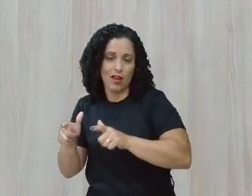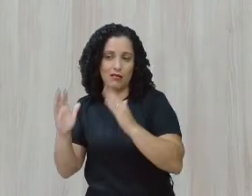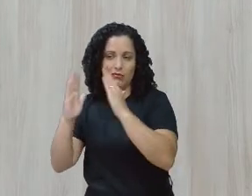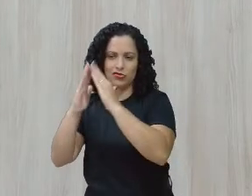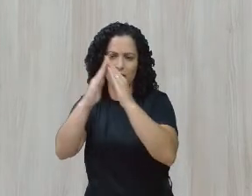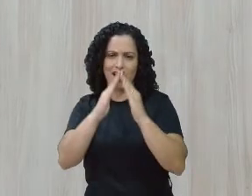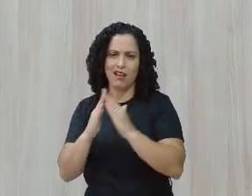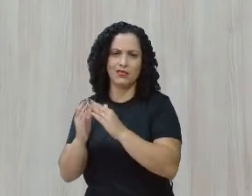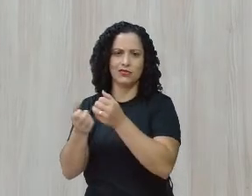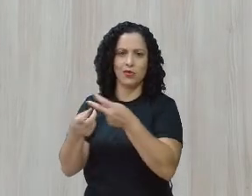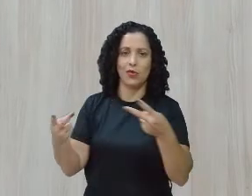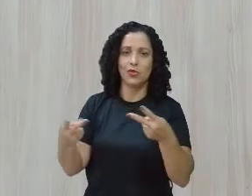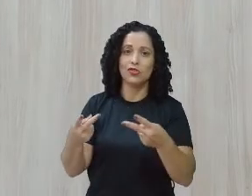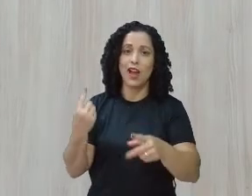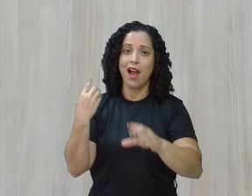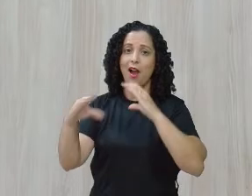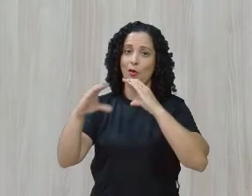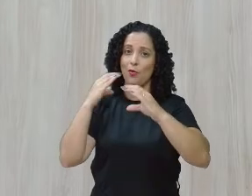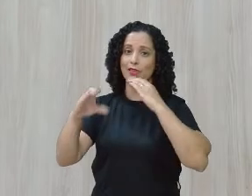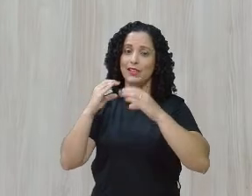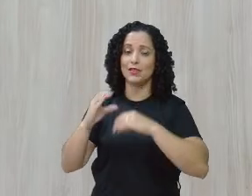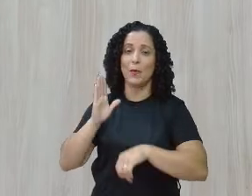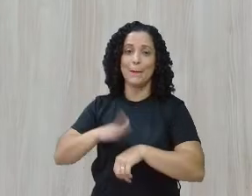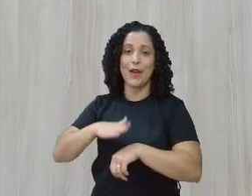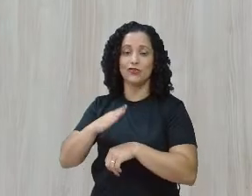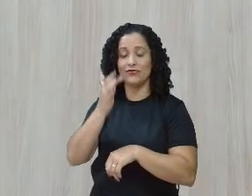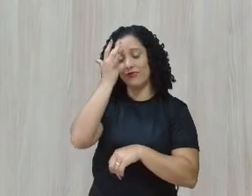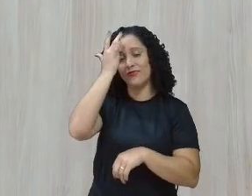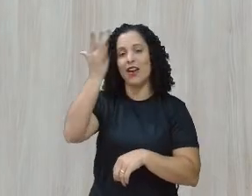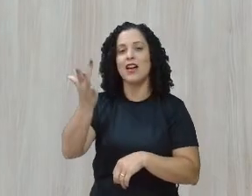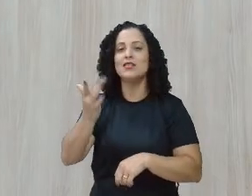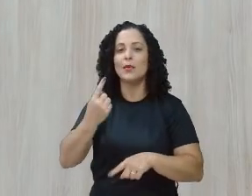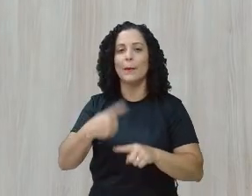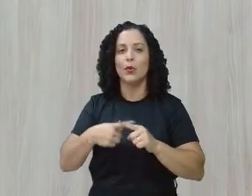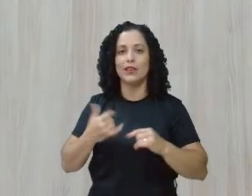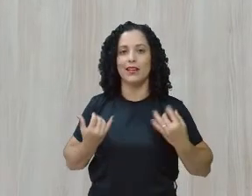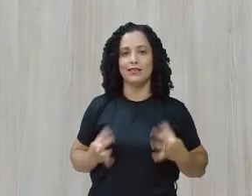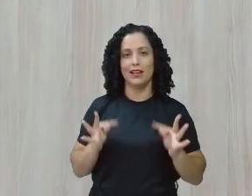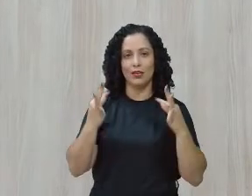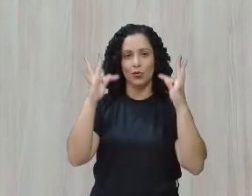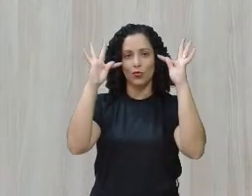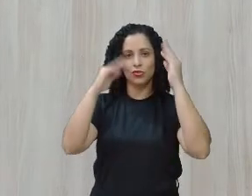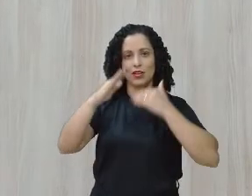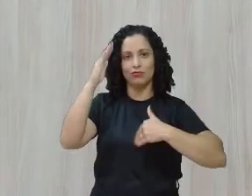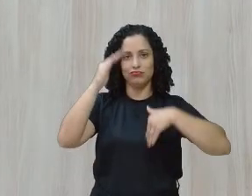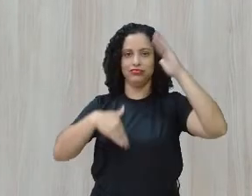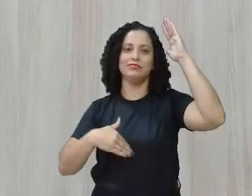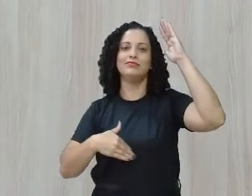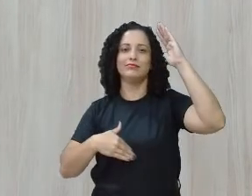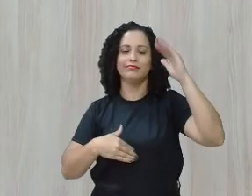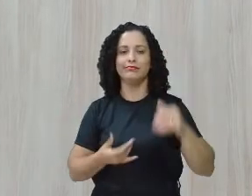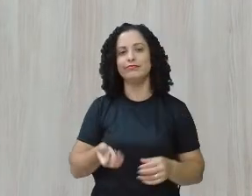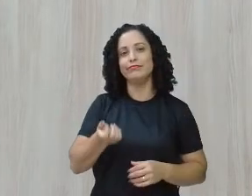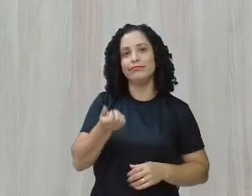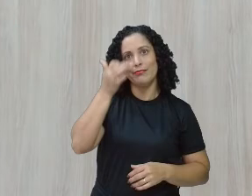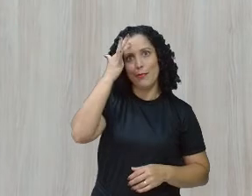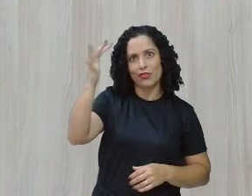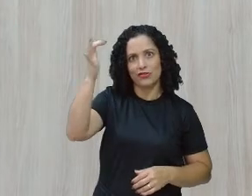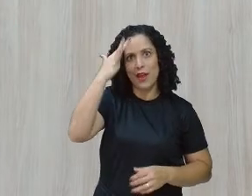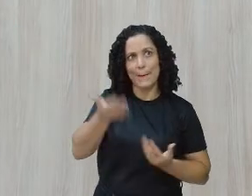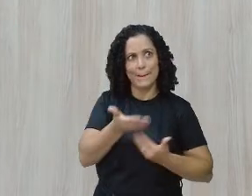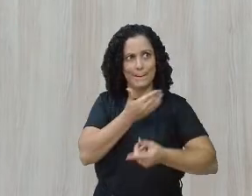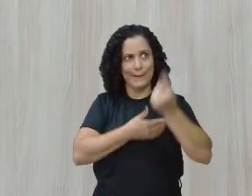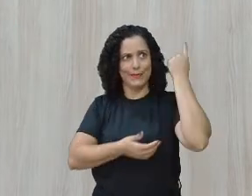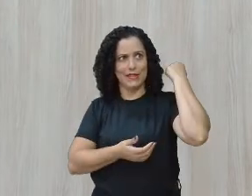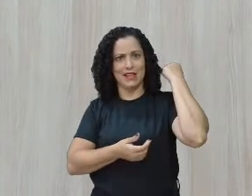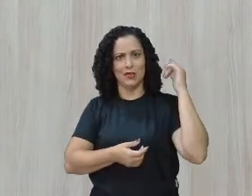certo? Porque essa comunicação foi facilitada com o desenvolvimento da tecnologia. Então, imagina, no Império Romano não tinha avião